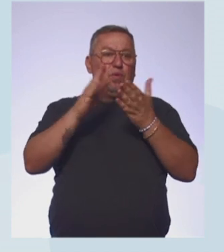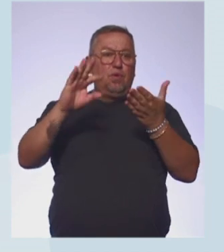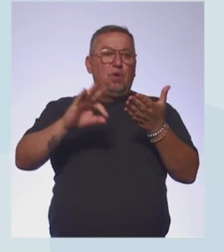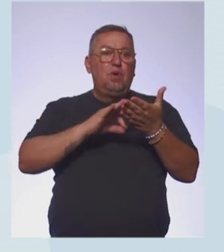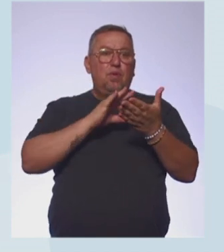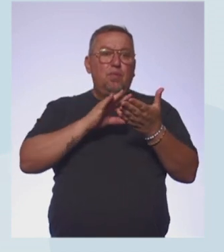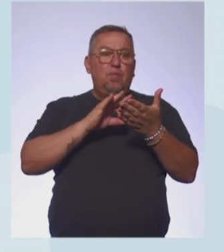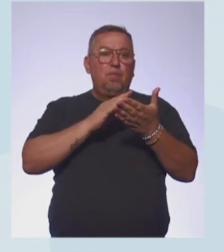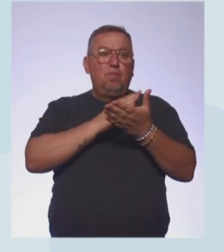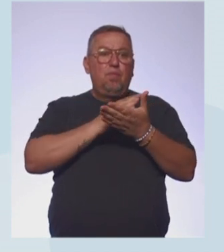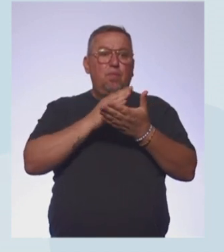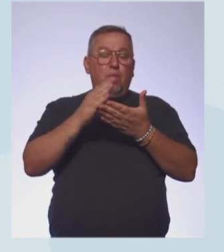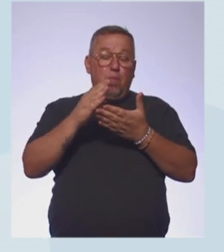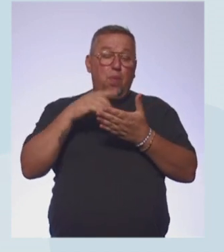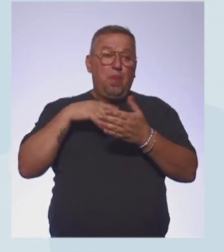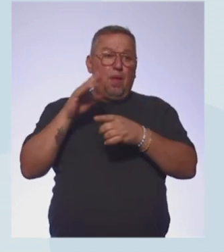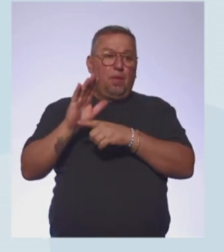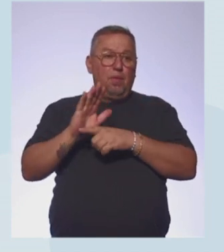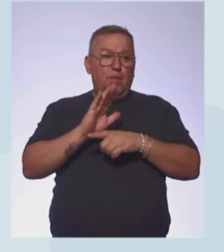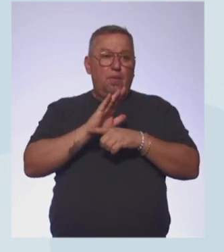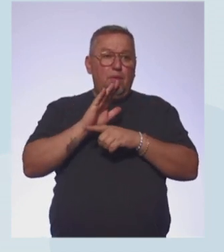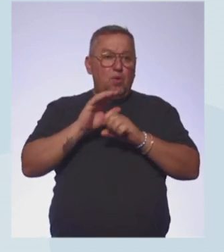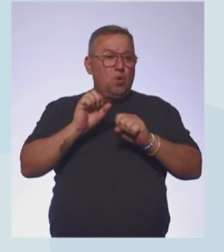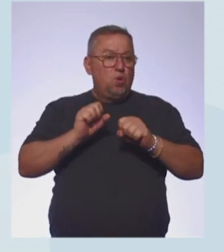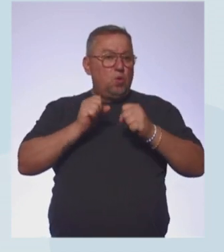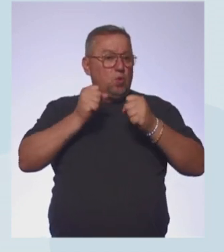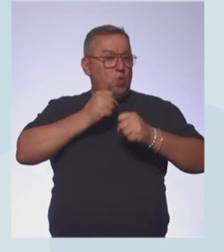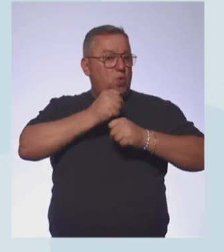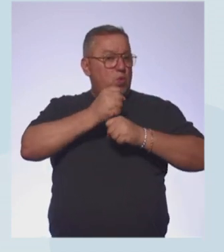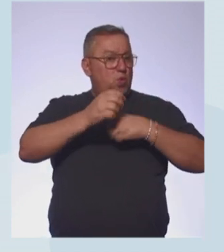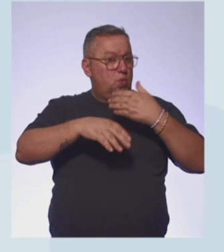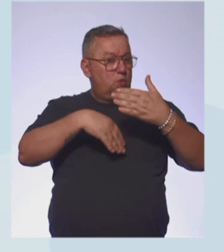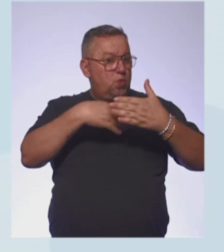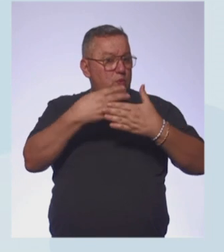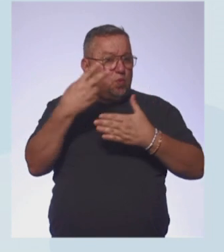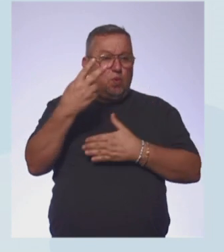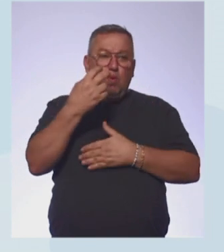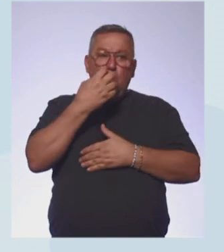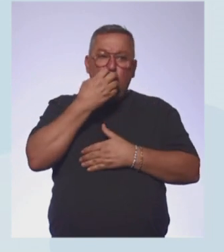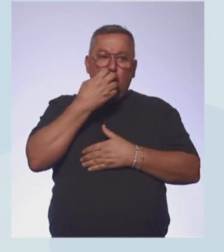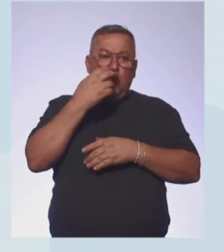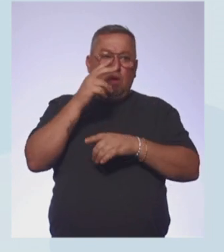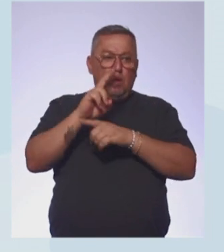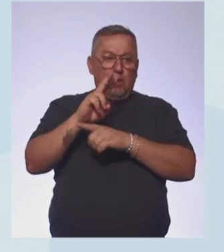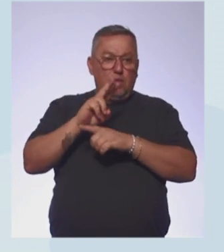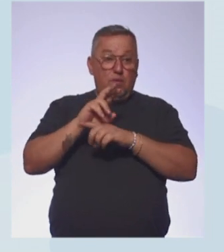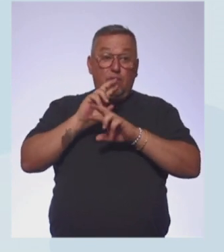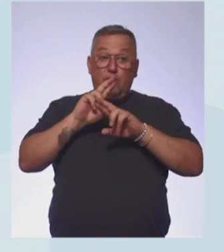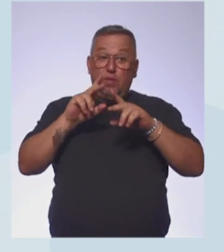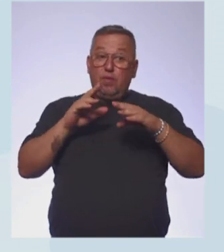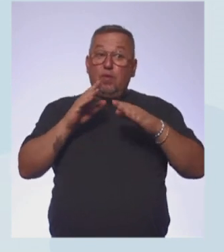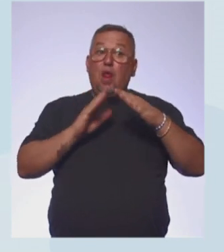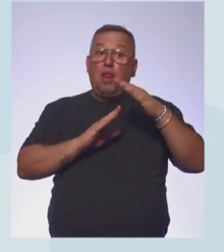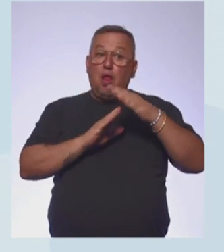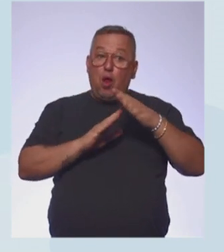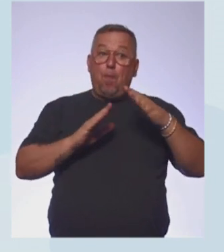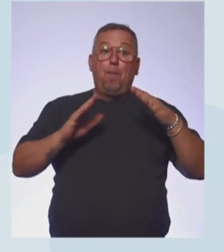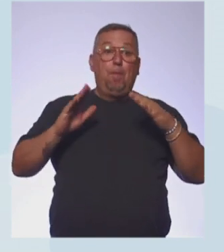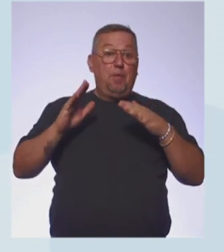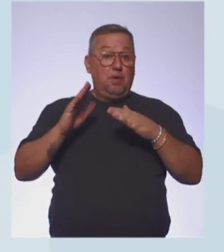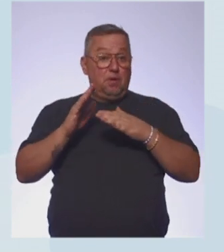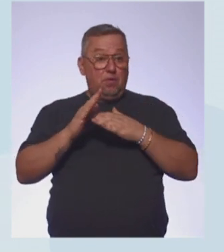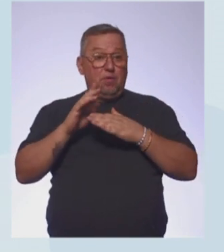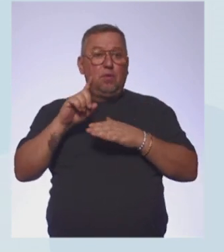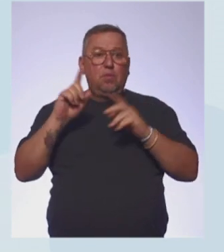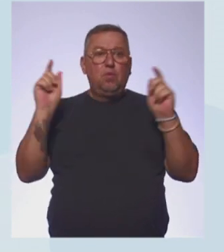dizem que, a partir da cooperação fortalecida ao longo do tempo entre as duas espécies, guardadas as devidas proporções,